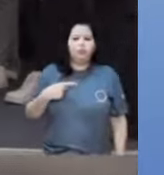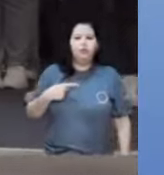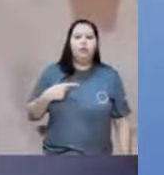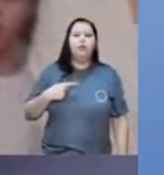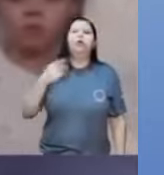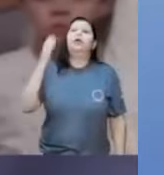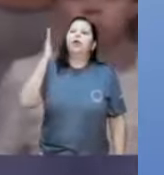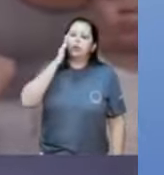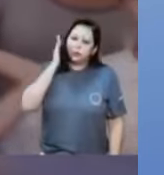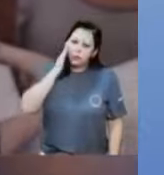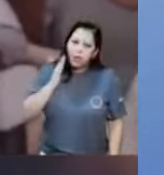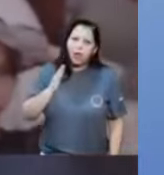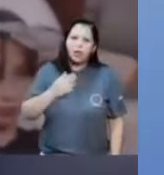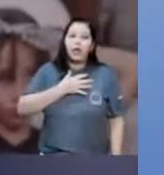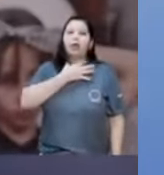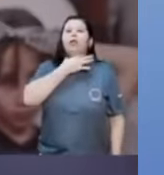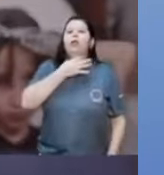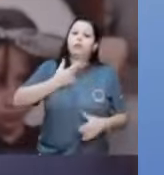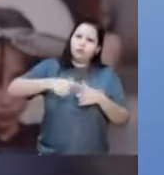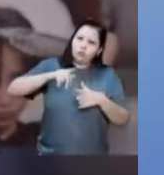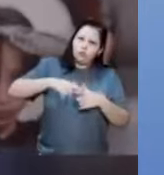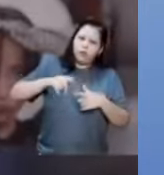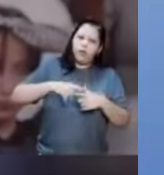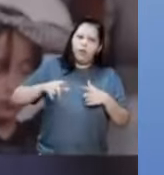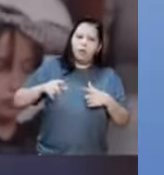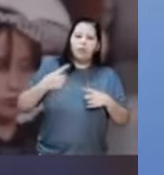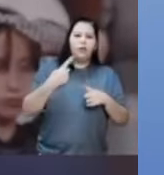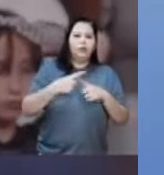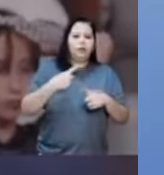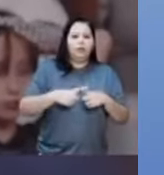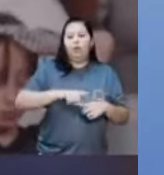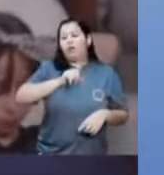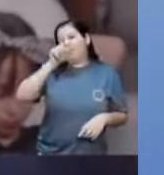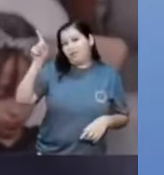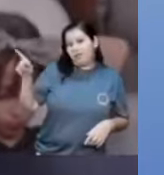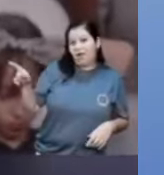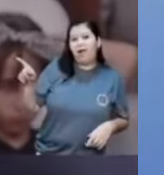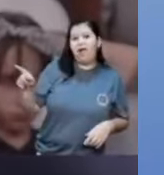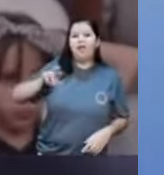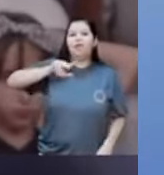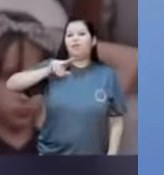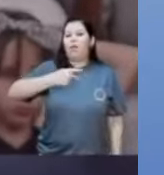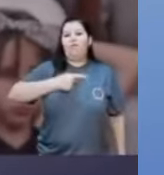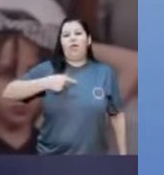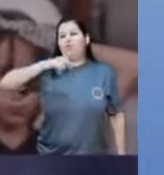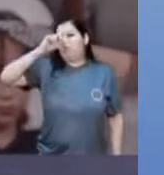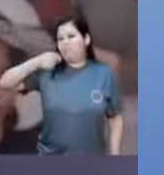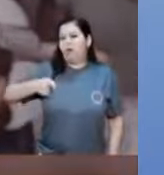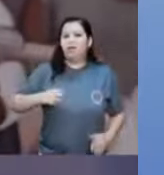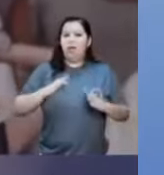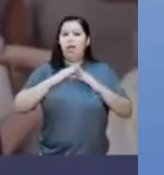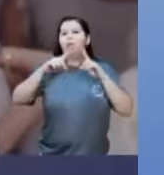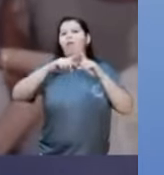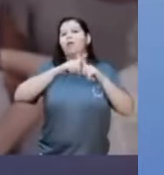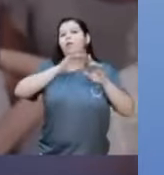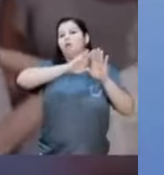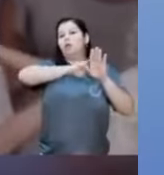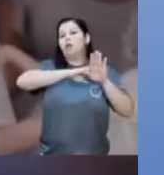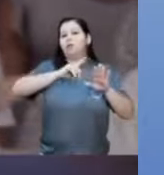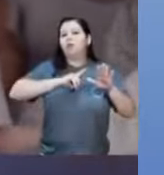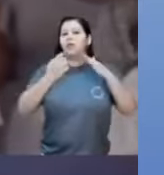sei a crise porque lá não é pastor que manda o bobalhão não sabe é uma igreja que tem um empresário que é o